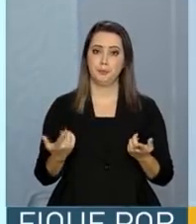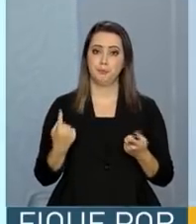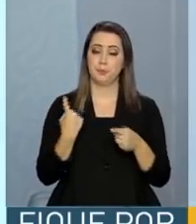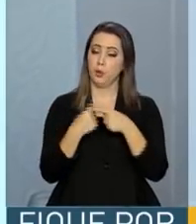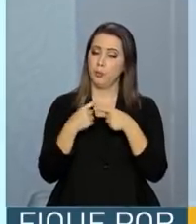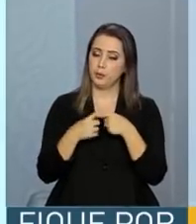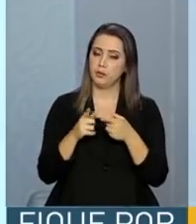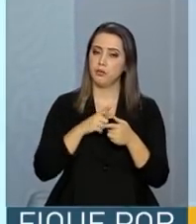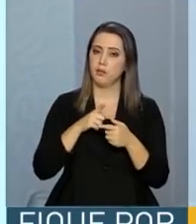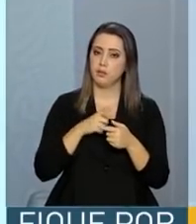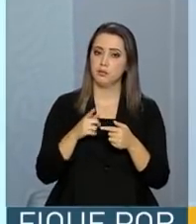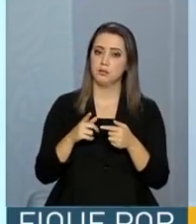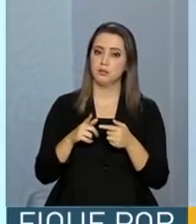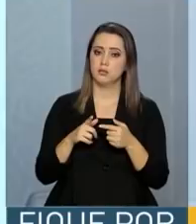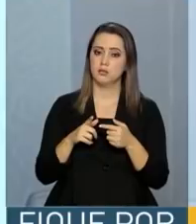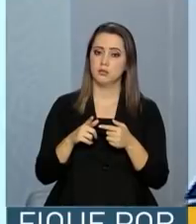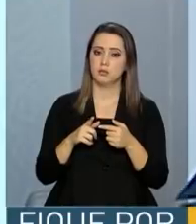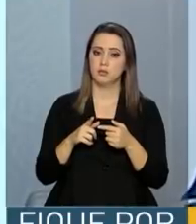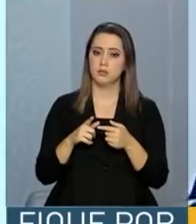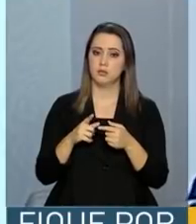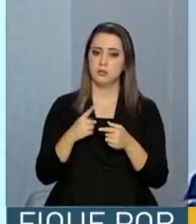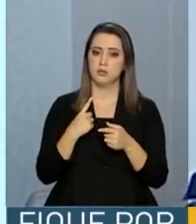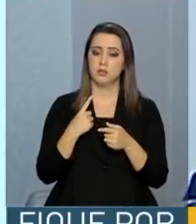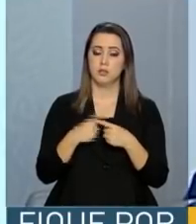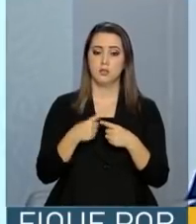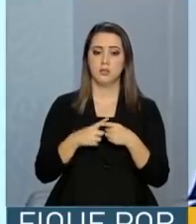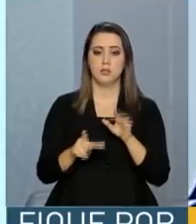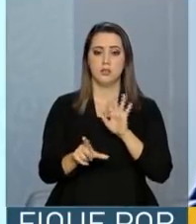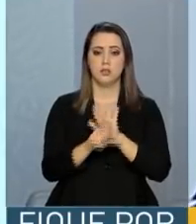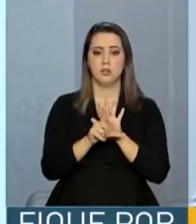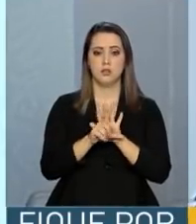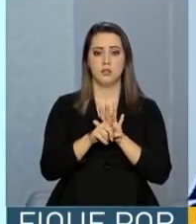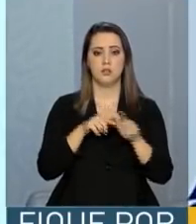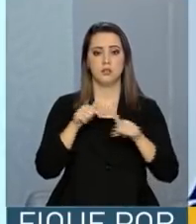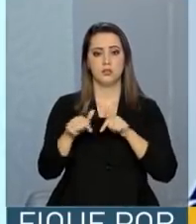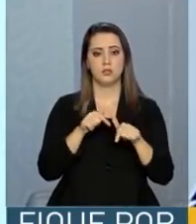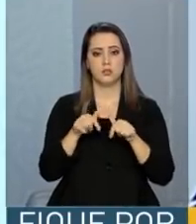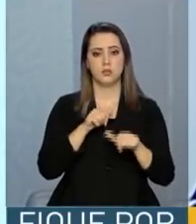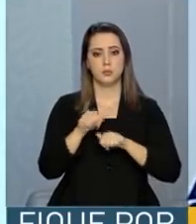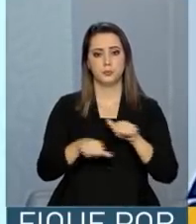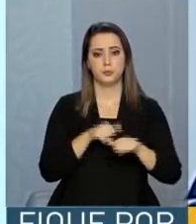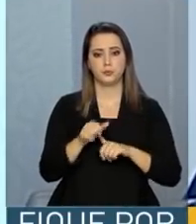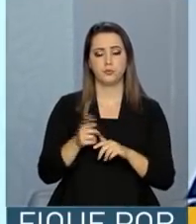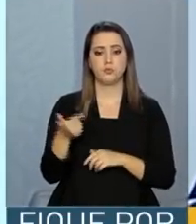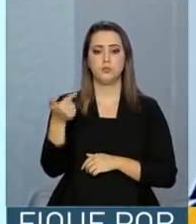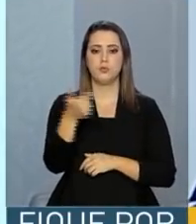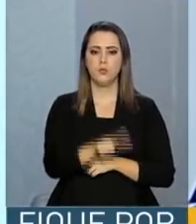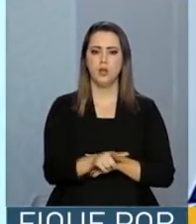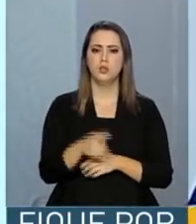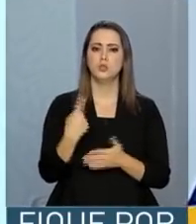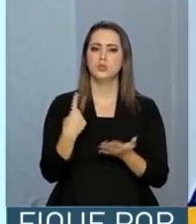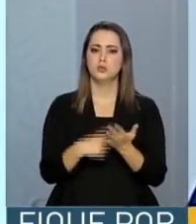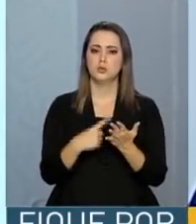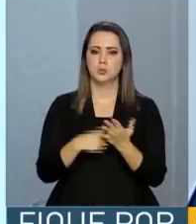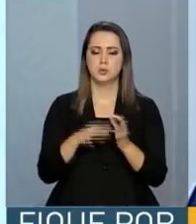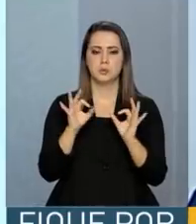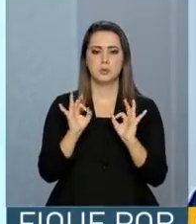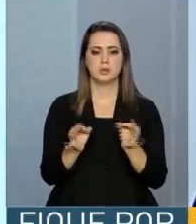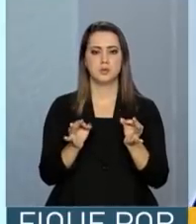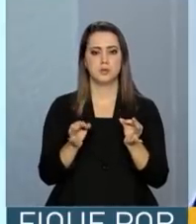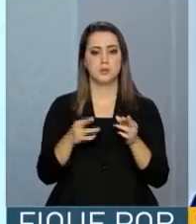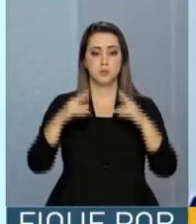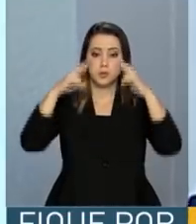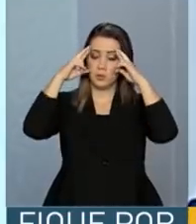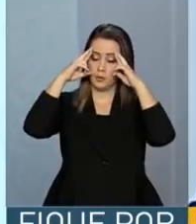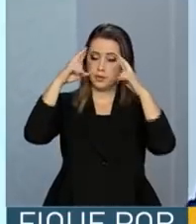função a da modernização trabalhista e mais uma vez ficou comprovado não é pelo